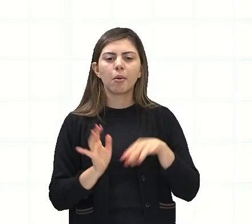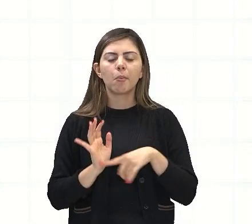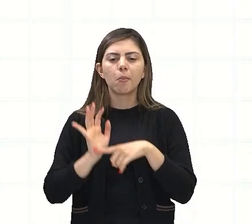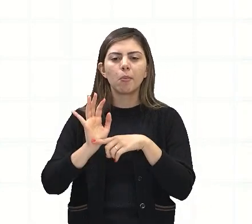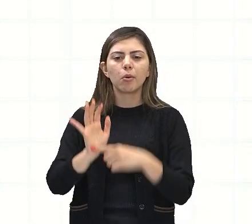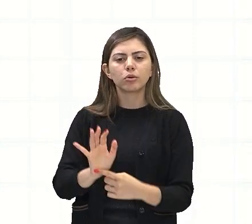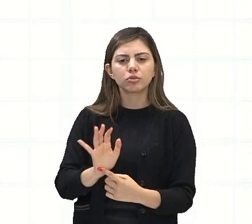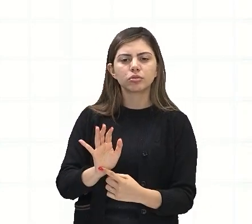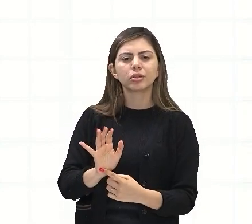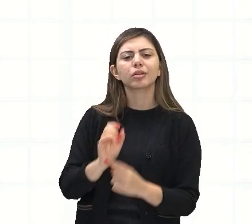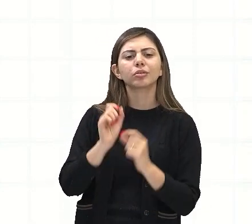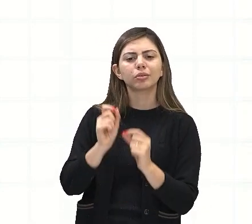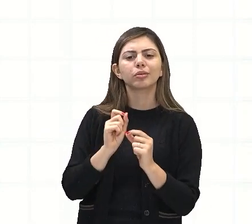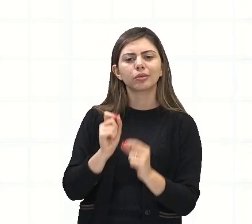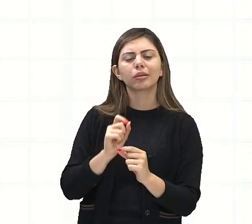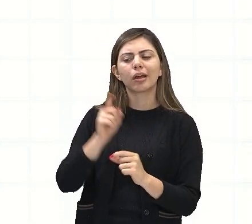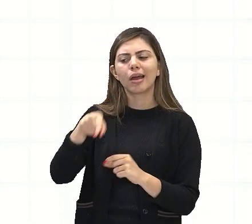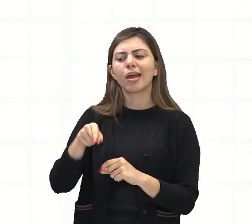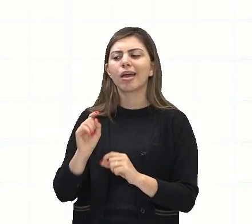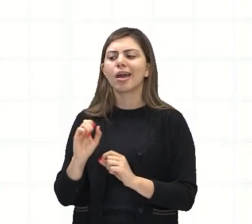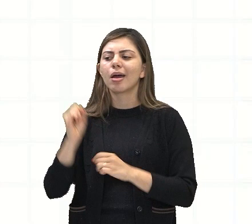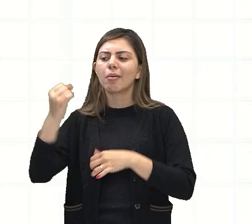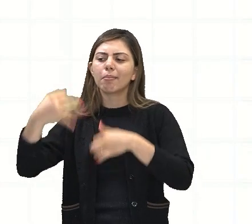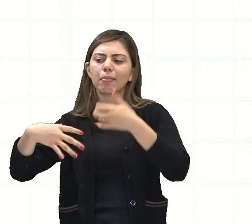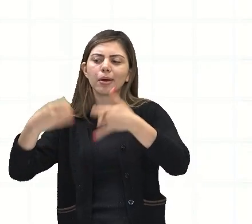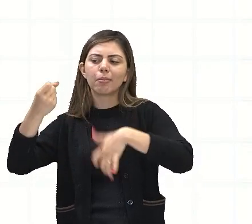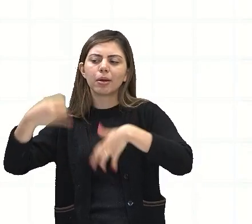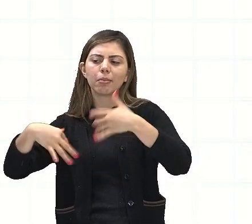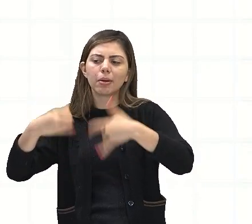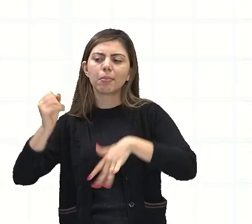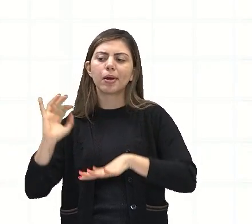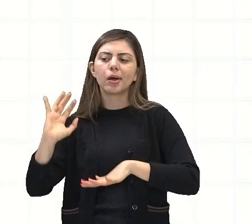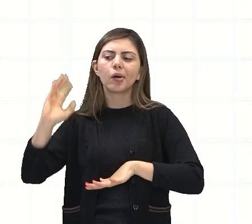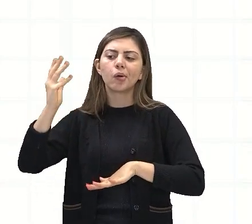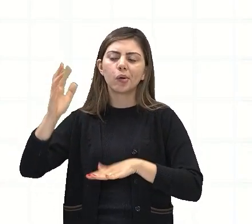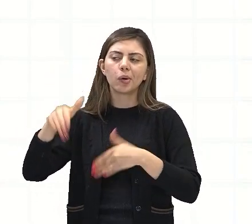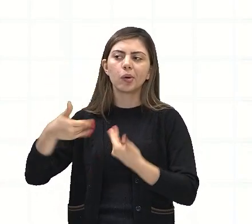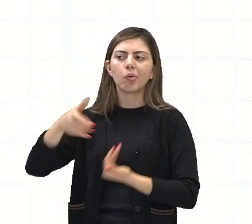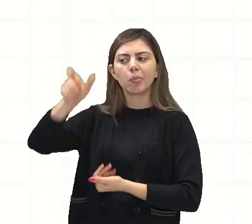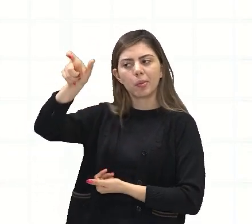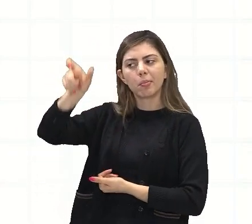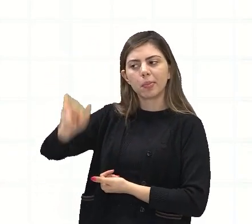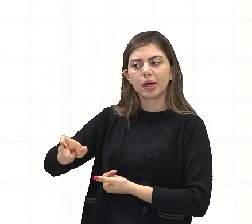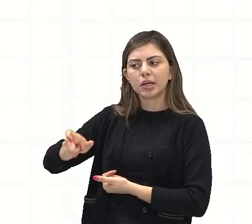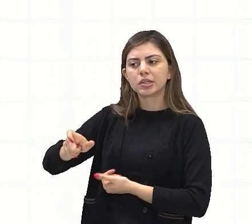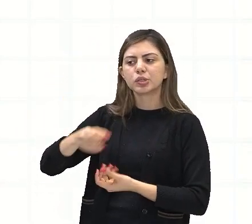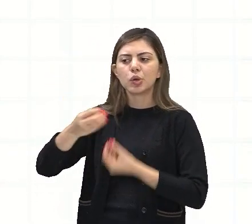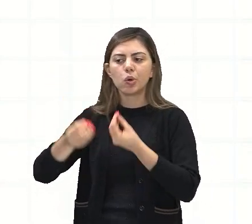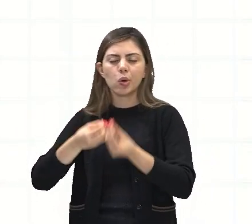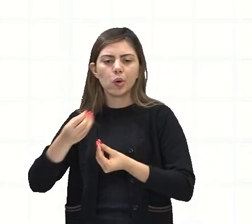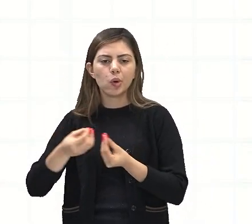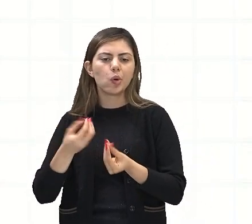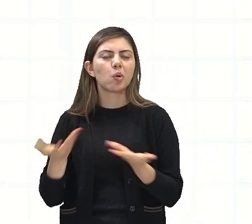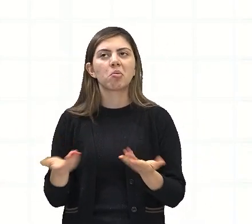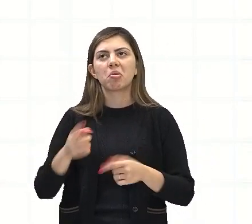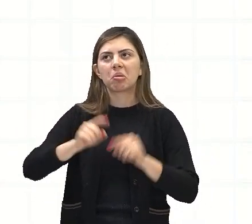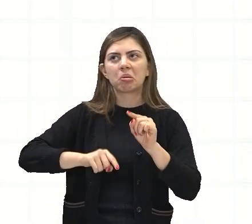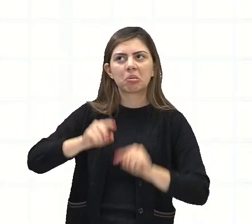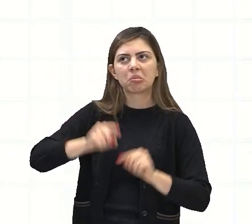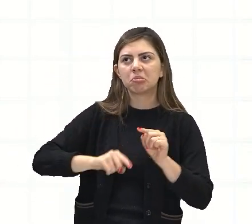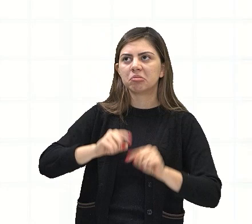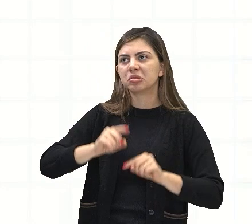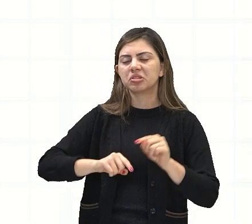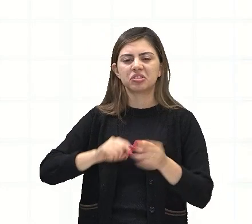contando. Relato ou explicação, descrição de pessoas, de fatos, de objetos, de cena,